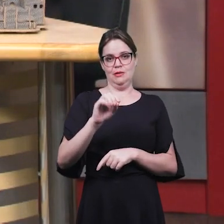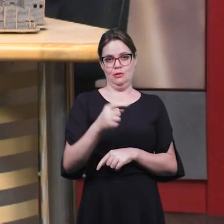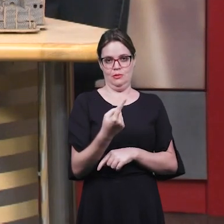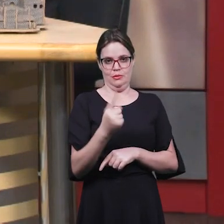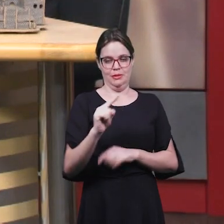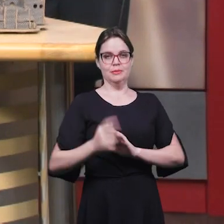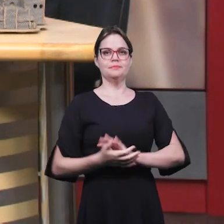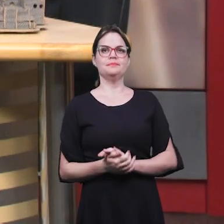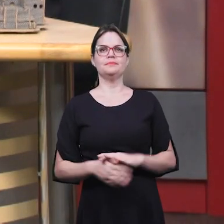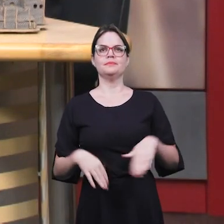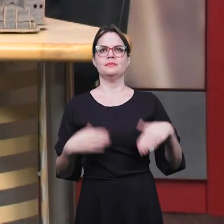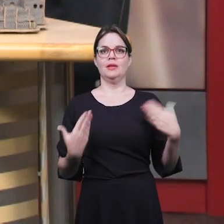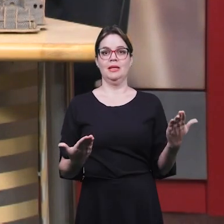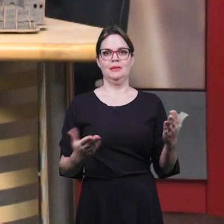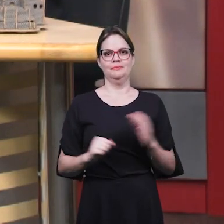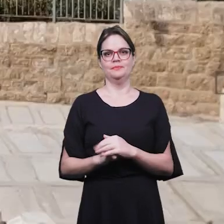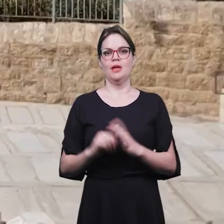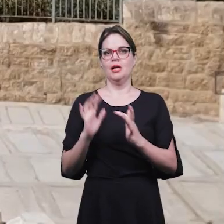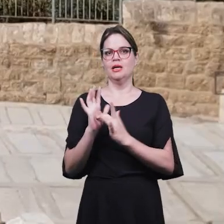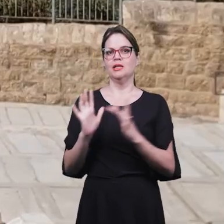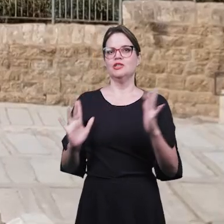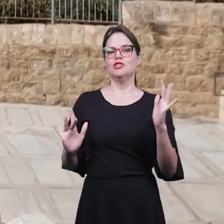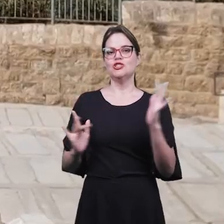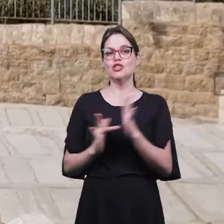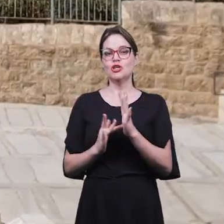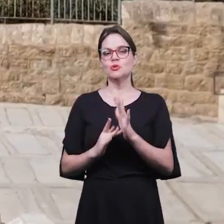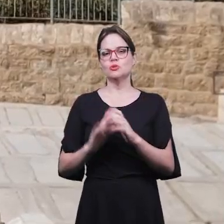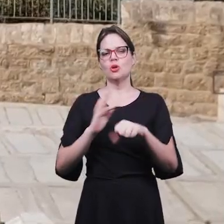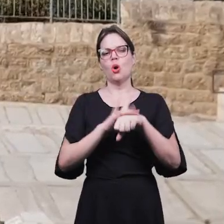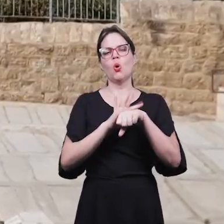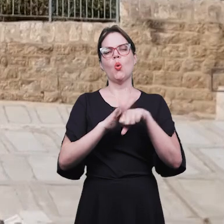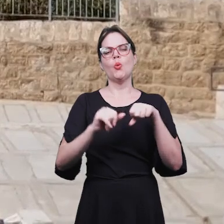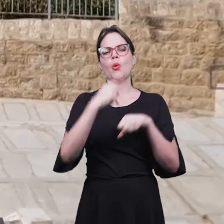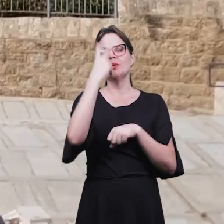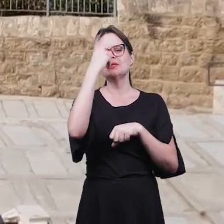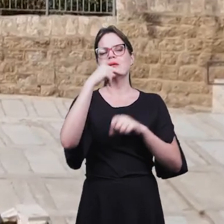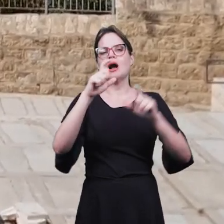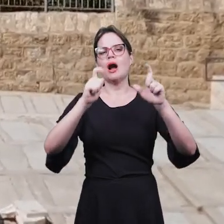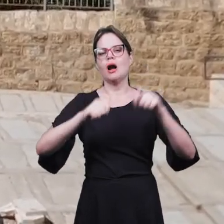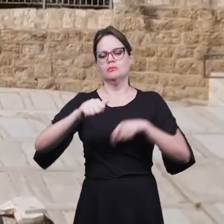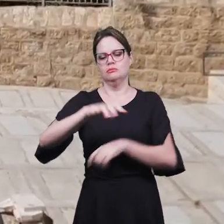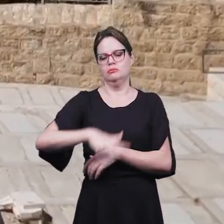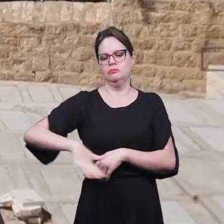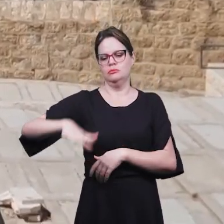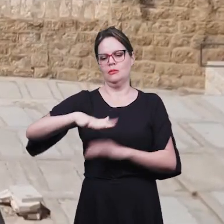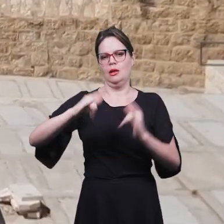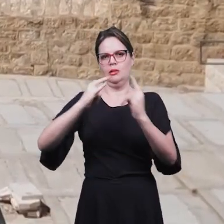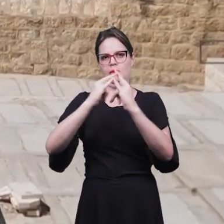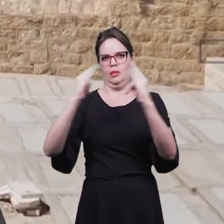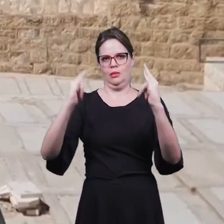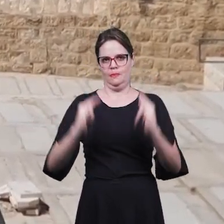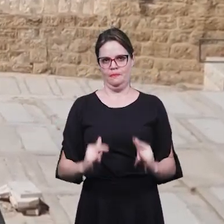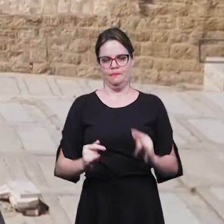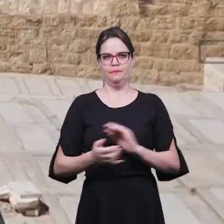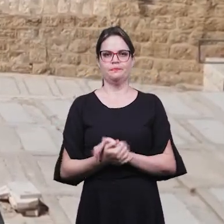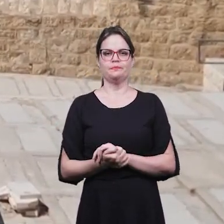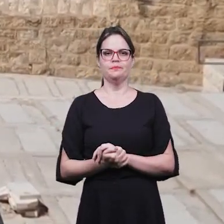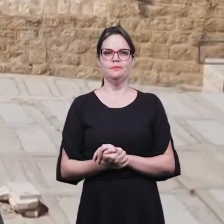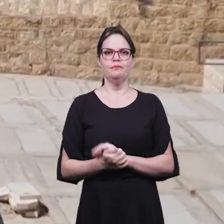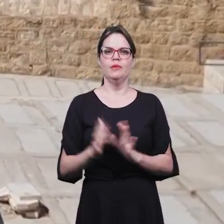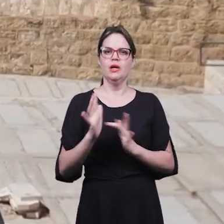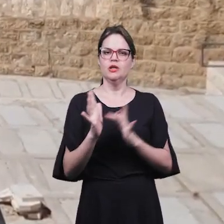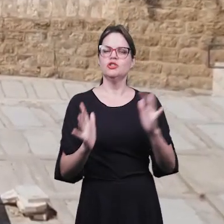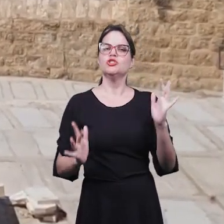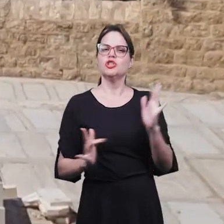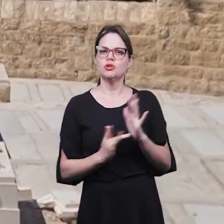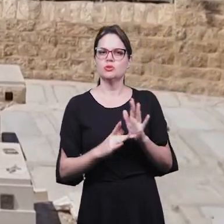Jesus curou o cego aqui no pátio do templo. E ele veio, o Senhor colocou lodo nos seus olhos e